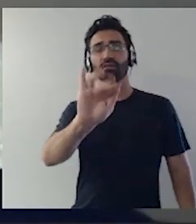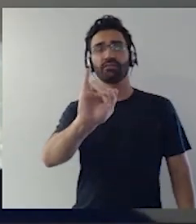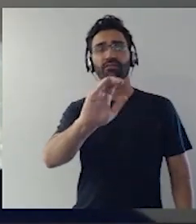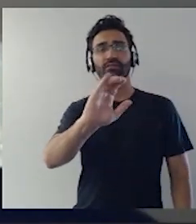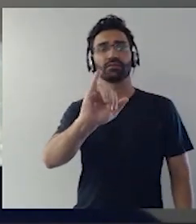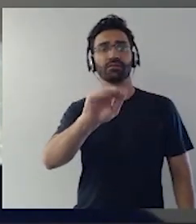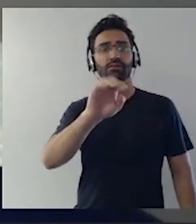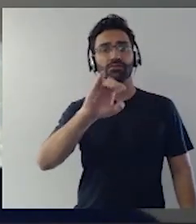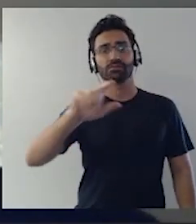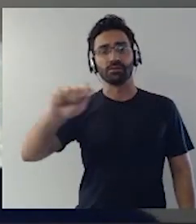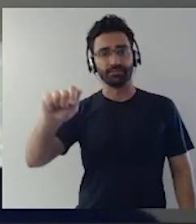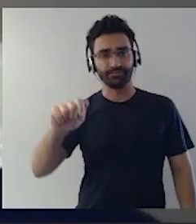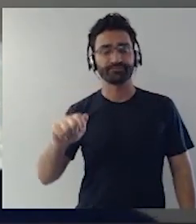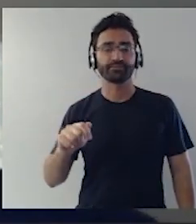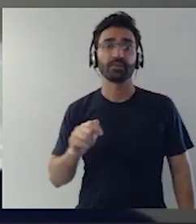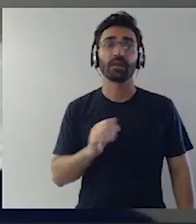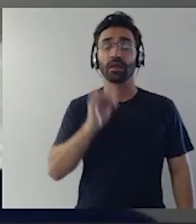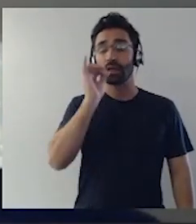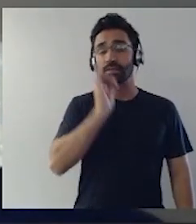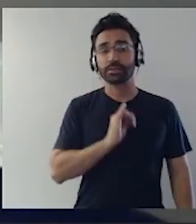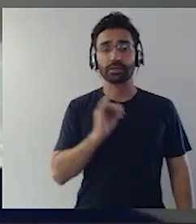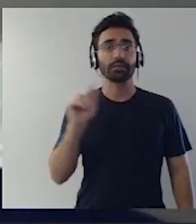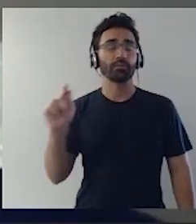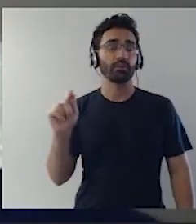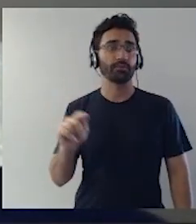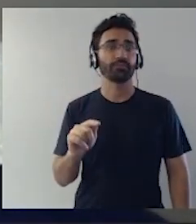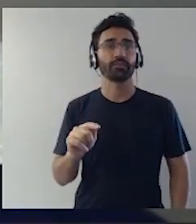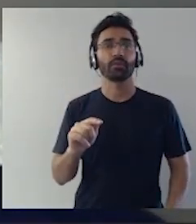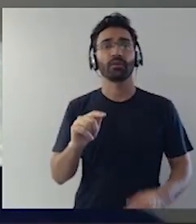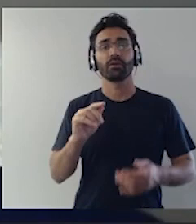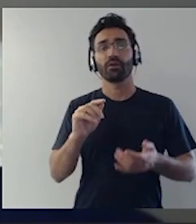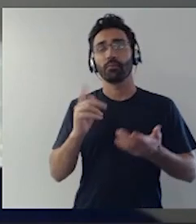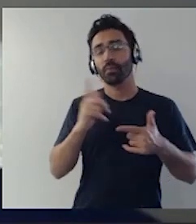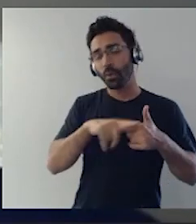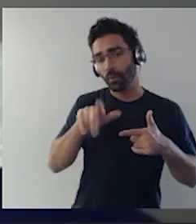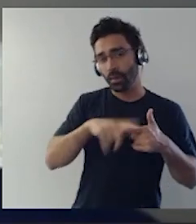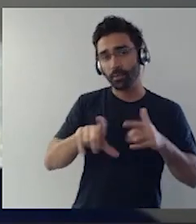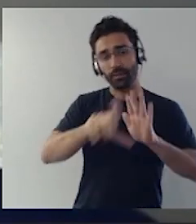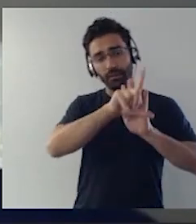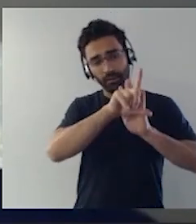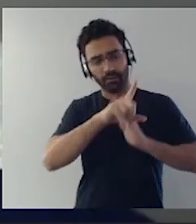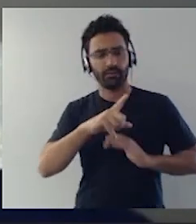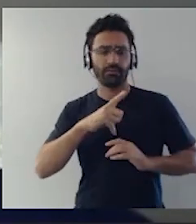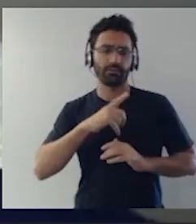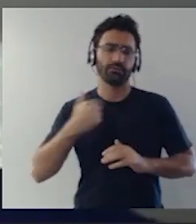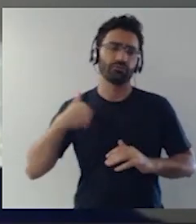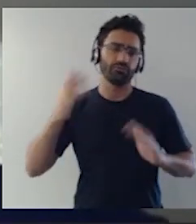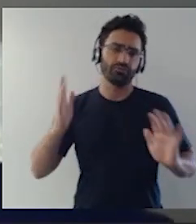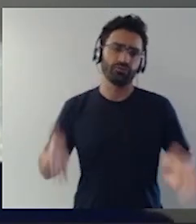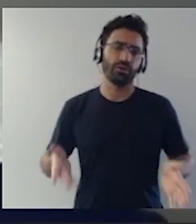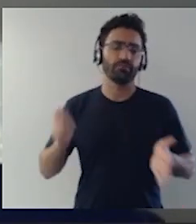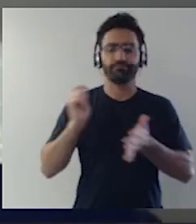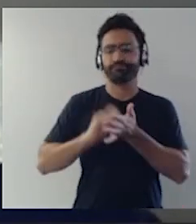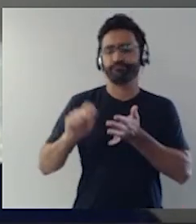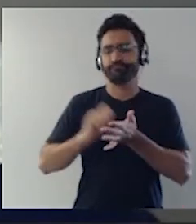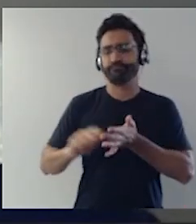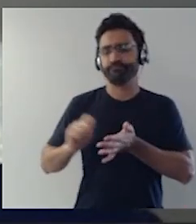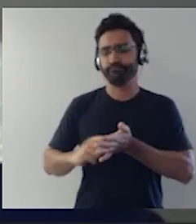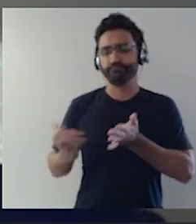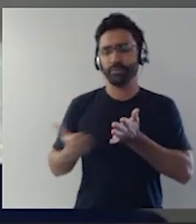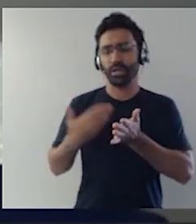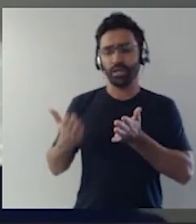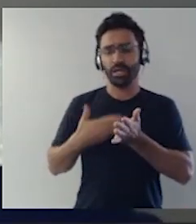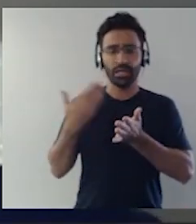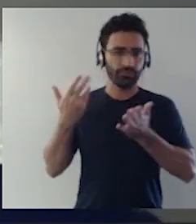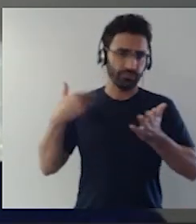que considerar que, por exemplo, essa crise da legalidade, sobre a qual nós já nos pronunciamos no livro, na teoria da